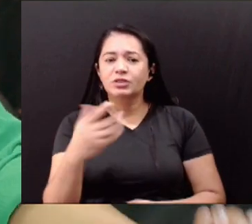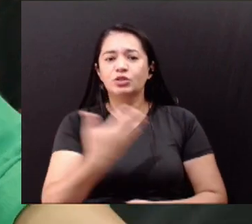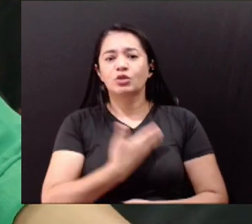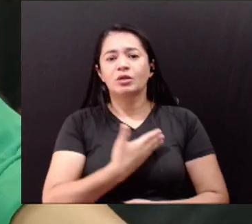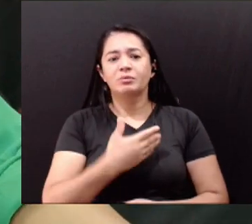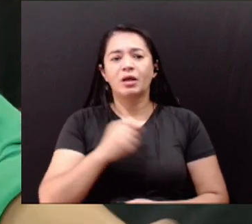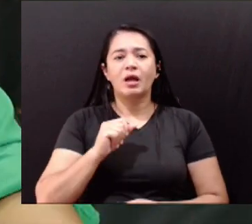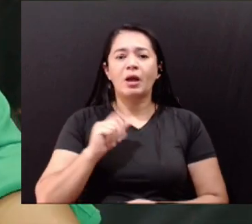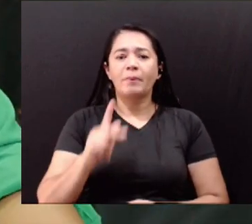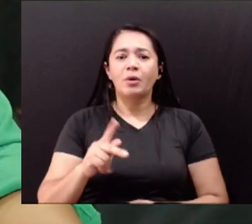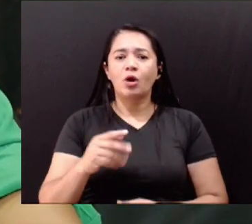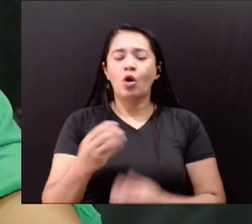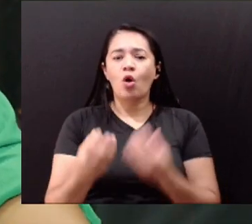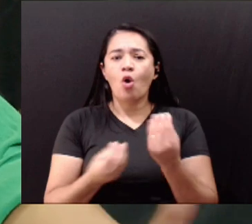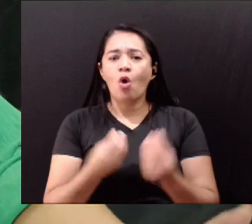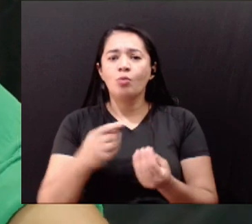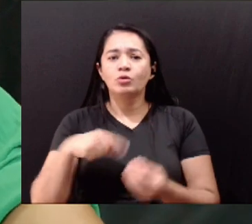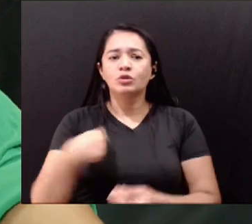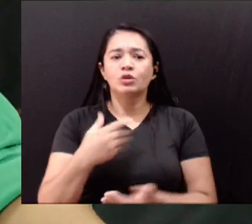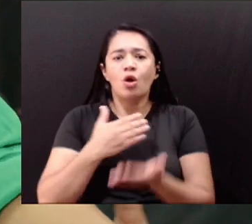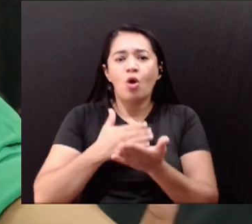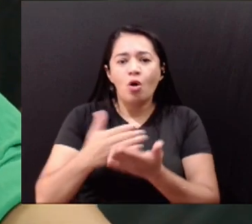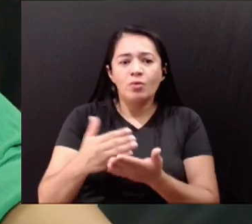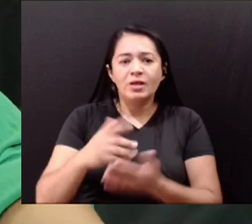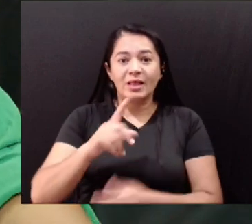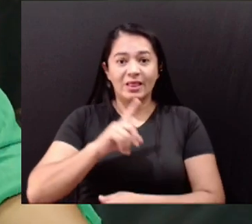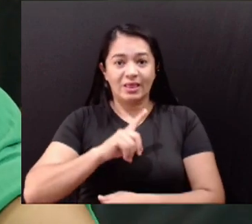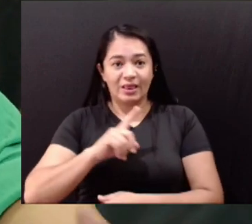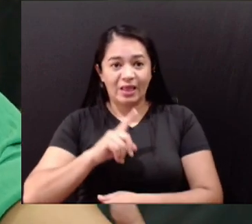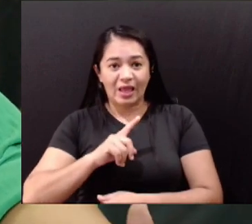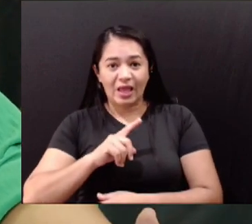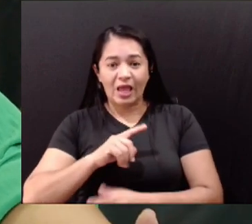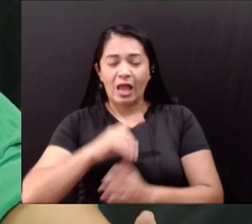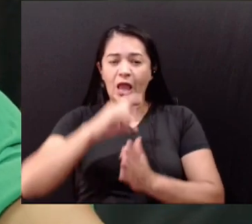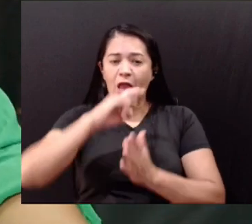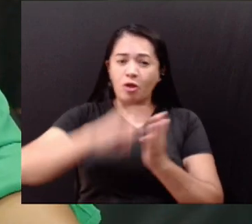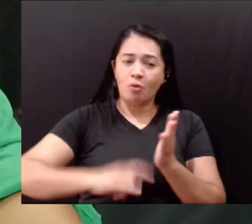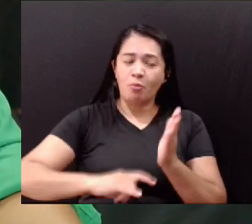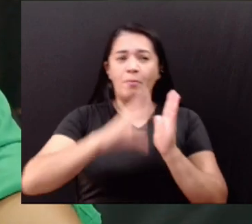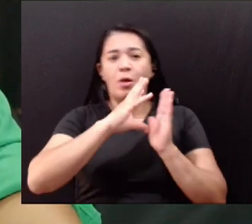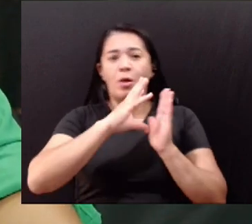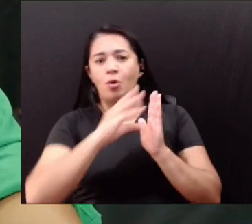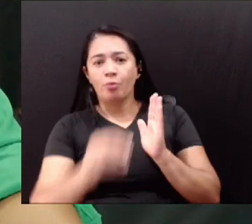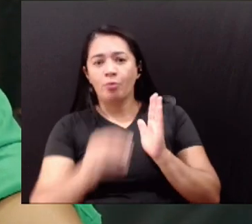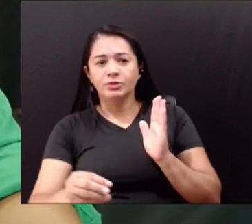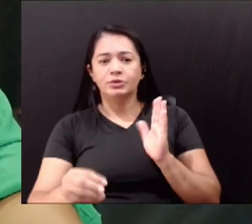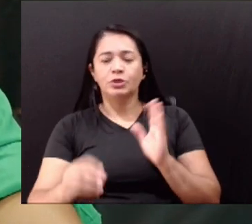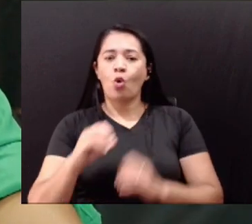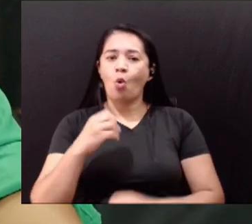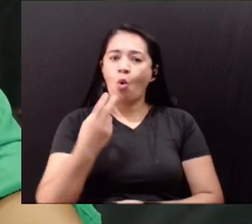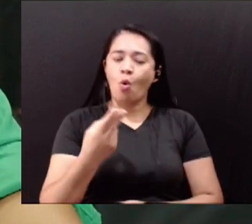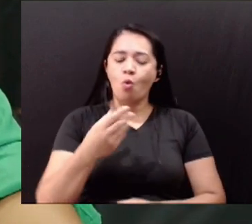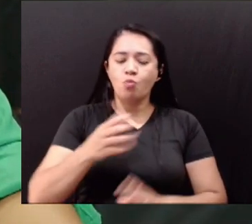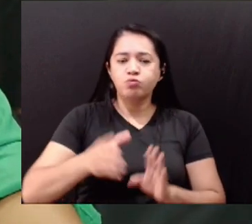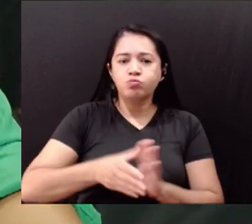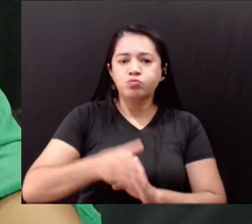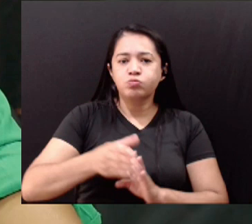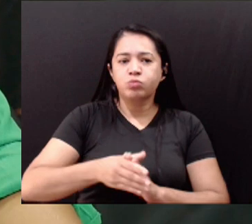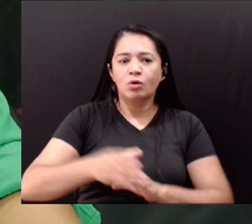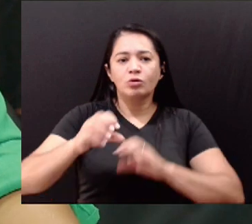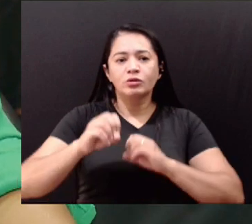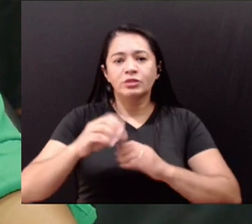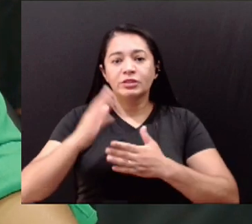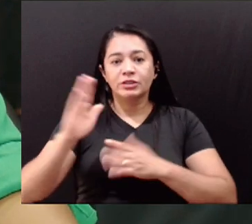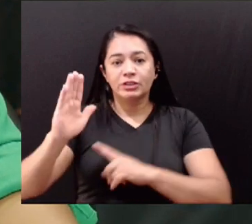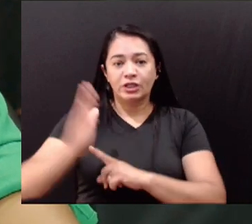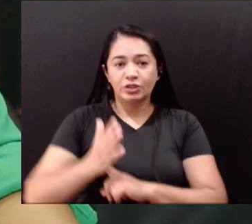a gente começa? Existe alguma cartilha, um modelo ou uma orientação que ajude a tirar esse tipo de projeto do